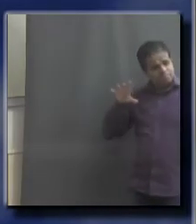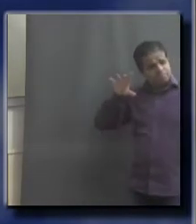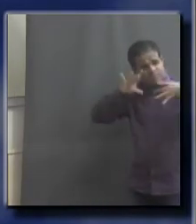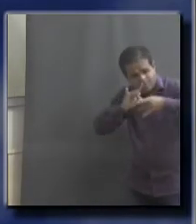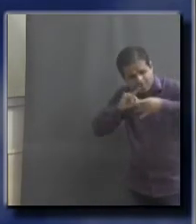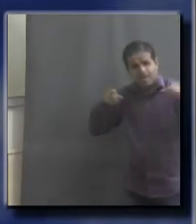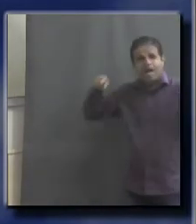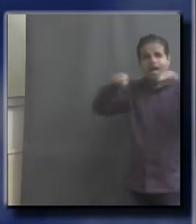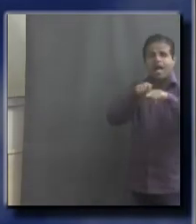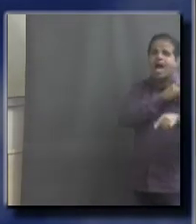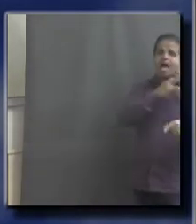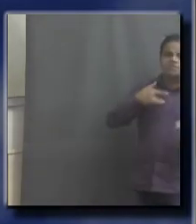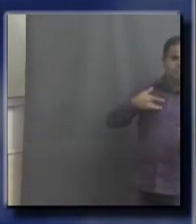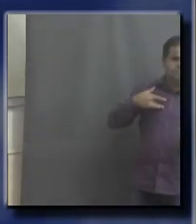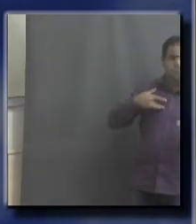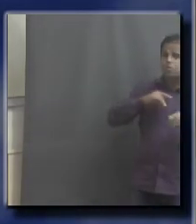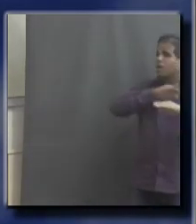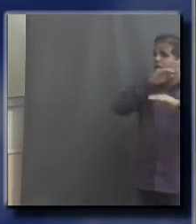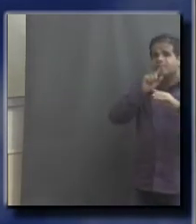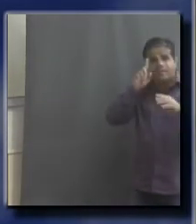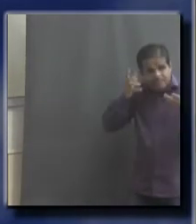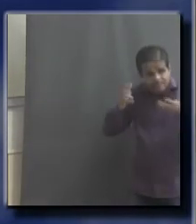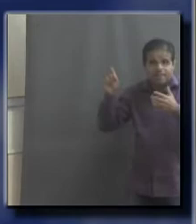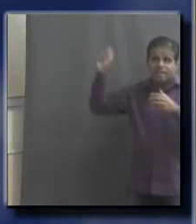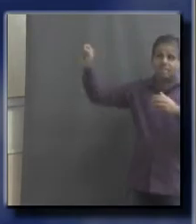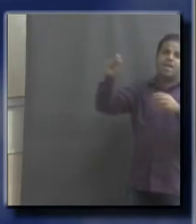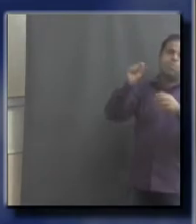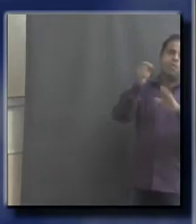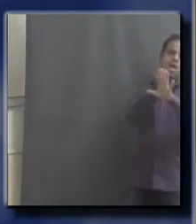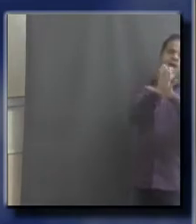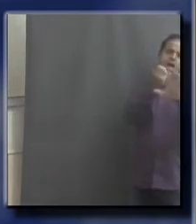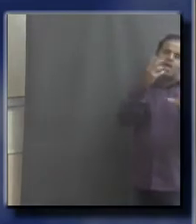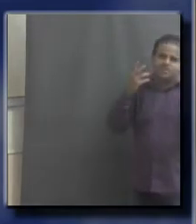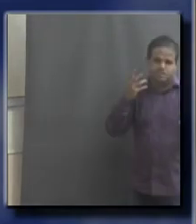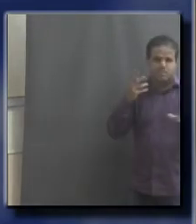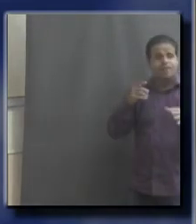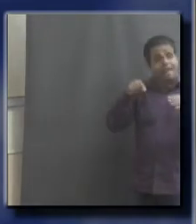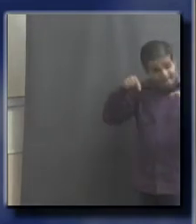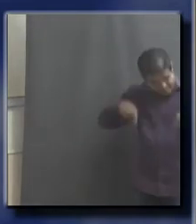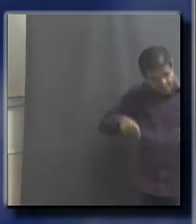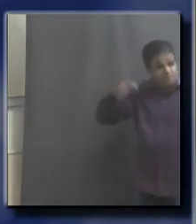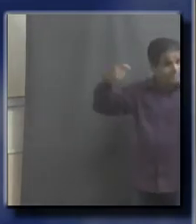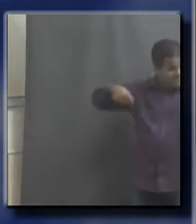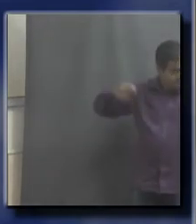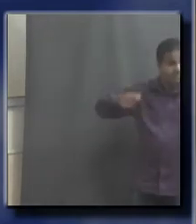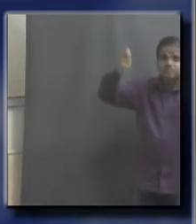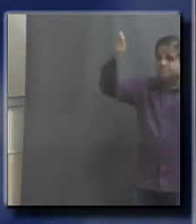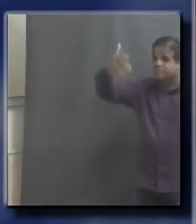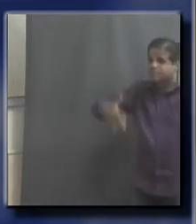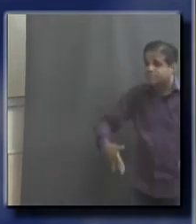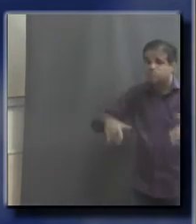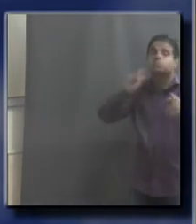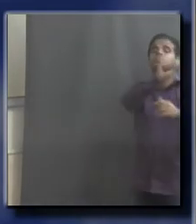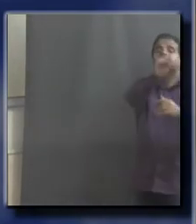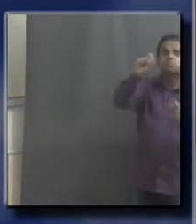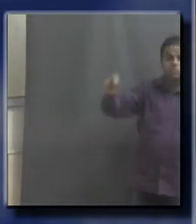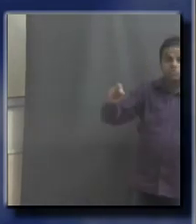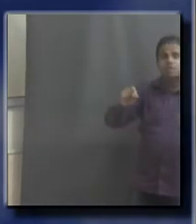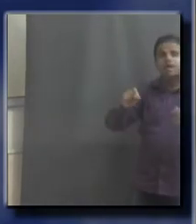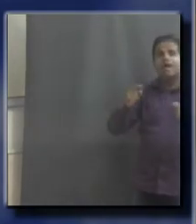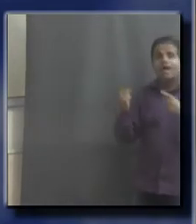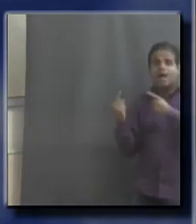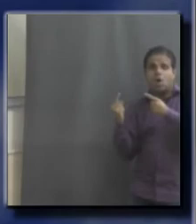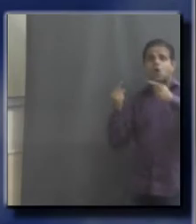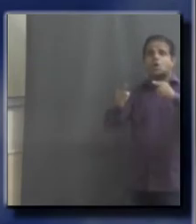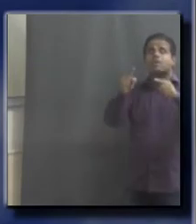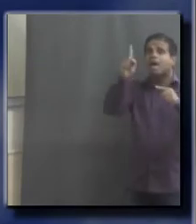saúde totalmente à distância. E aqui é necessário dizer que a contraposição